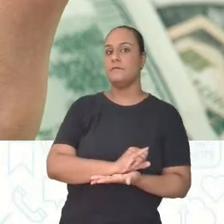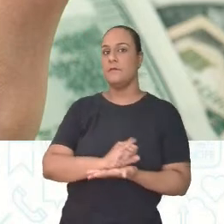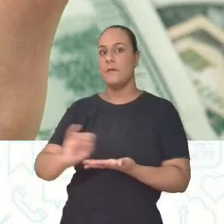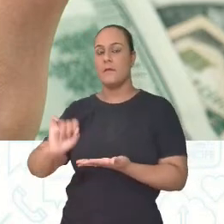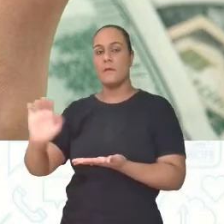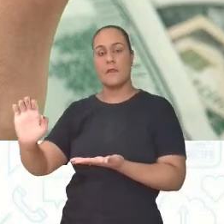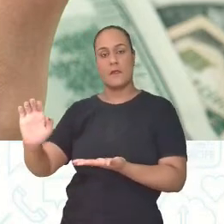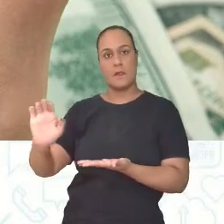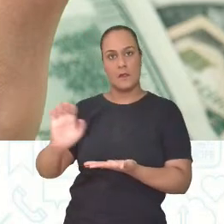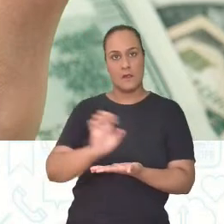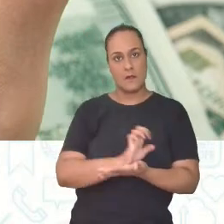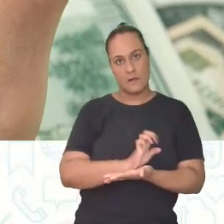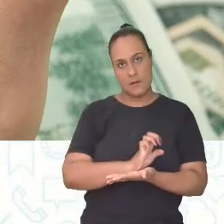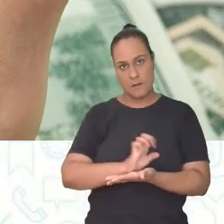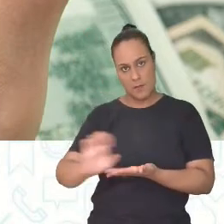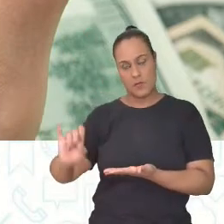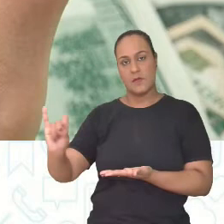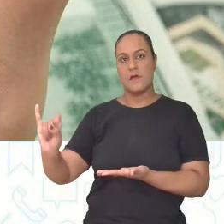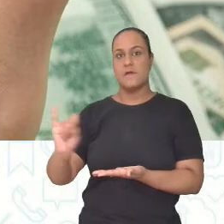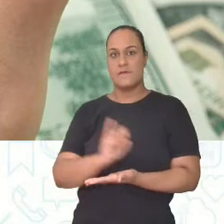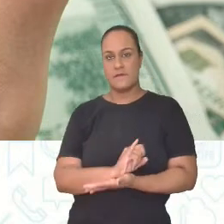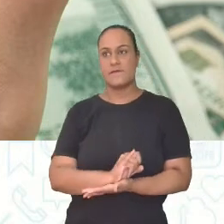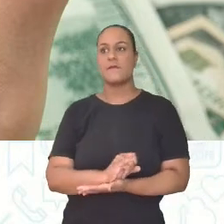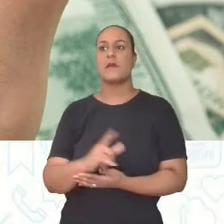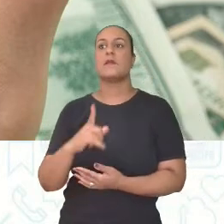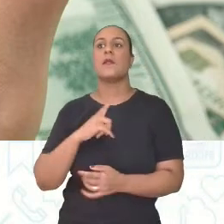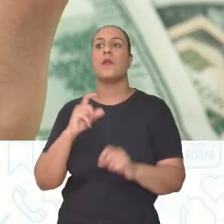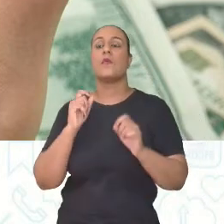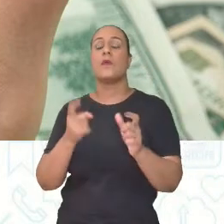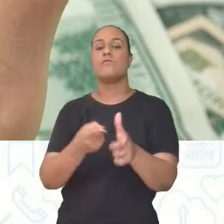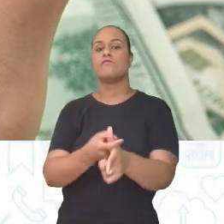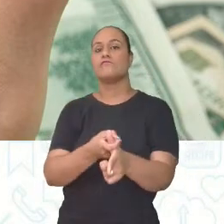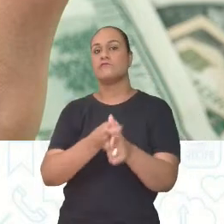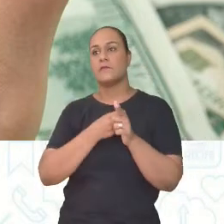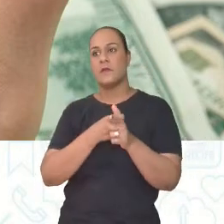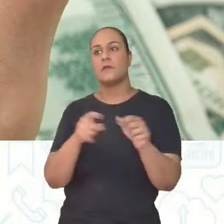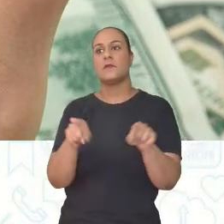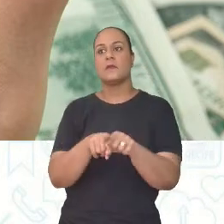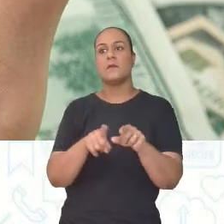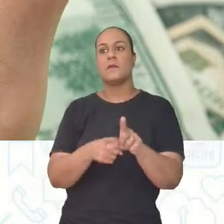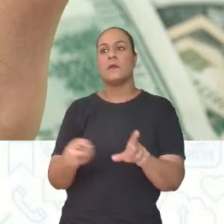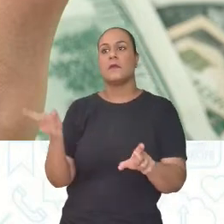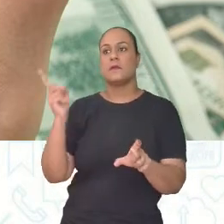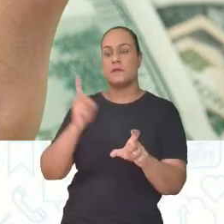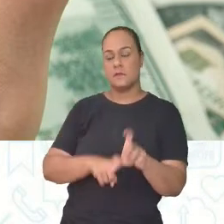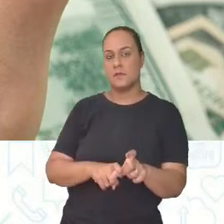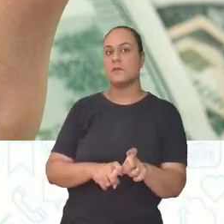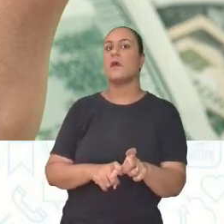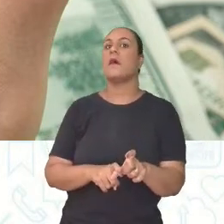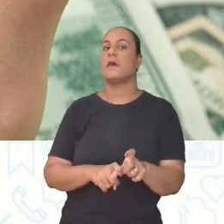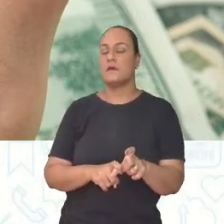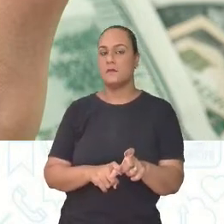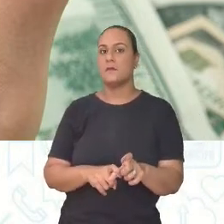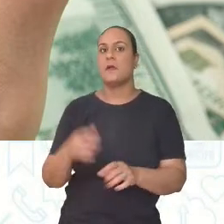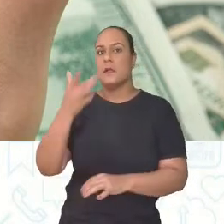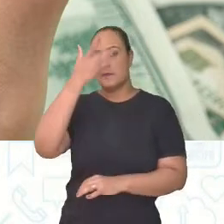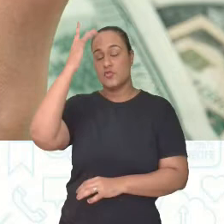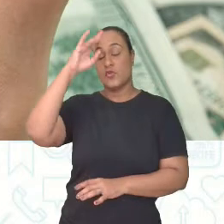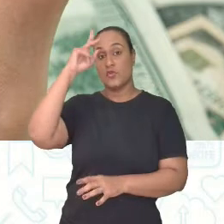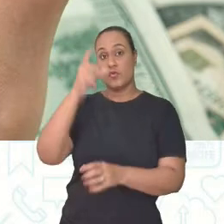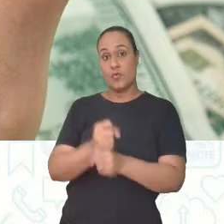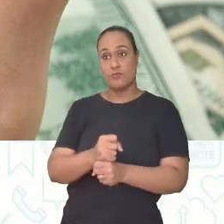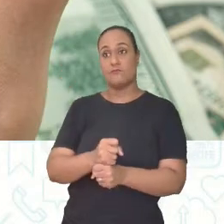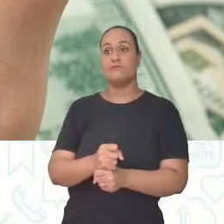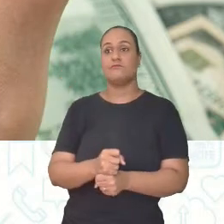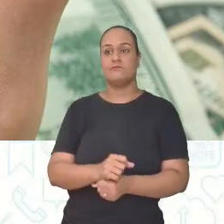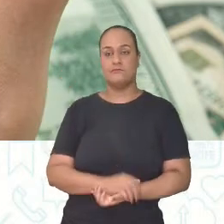e exportação, gerando dívidas, né? E dependência dos grandes proprietários também. Olha